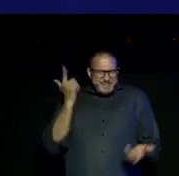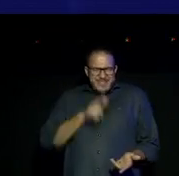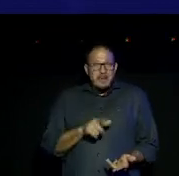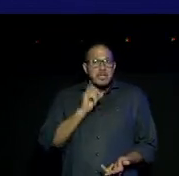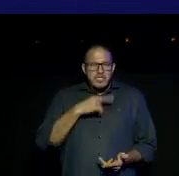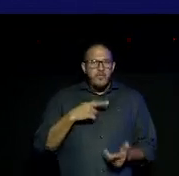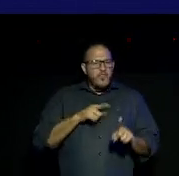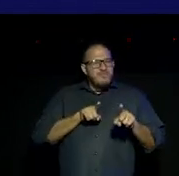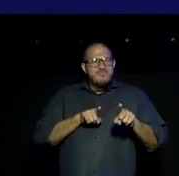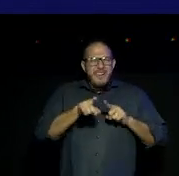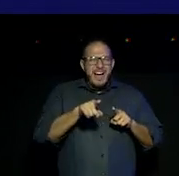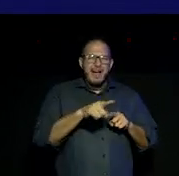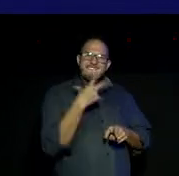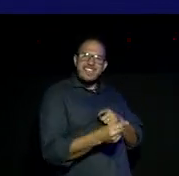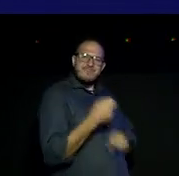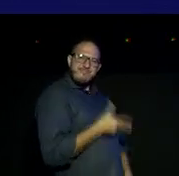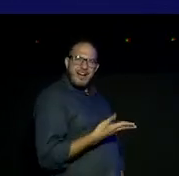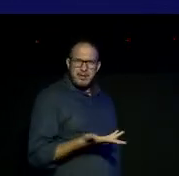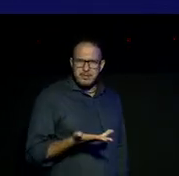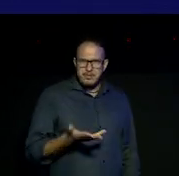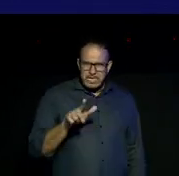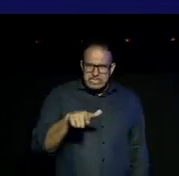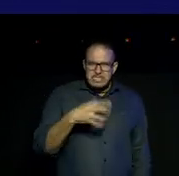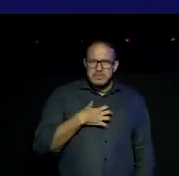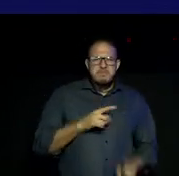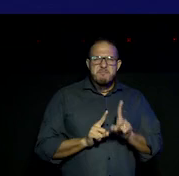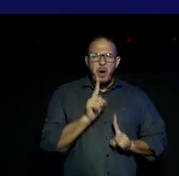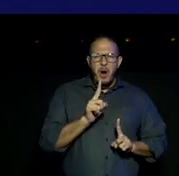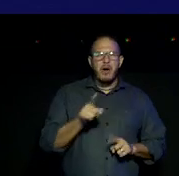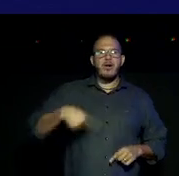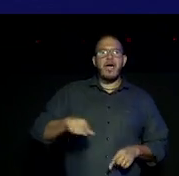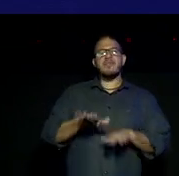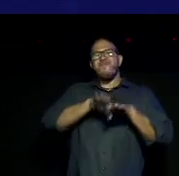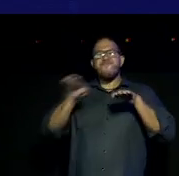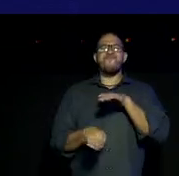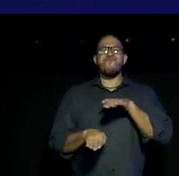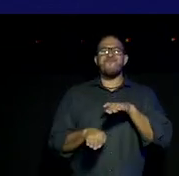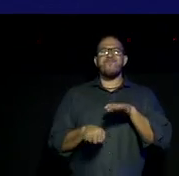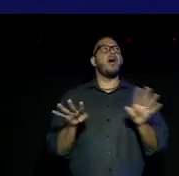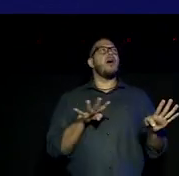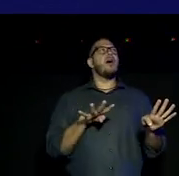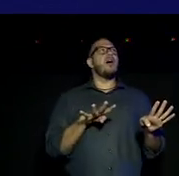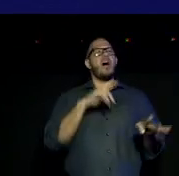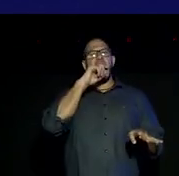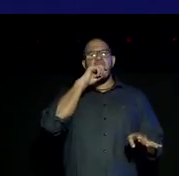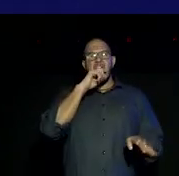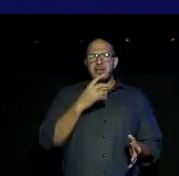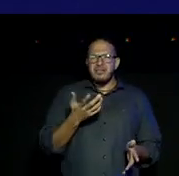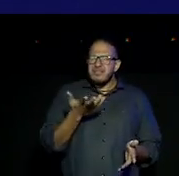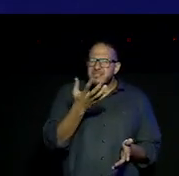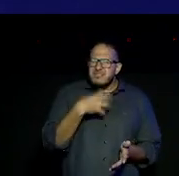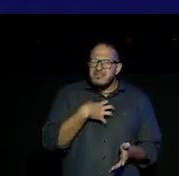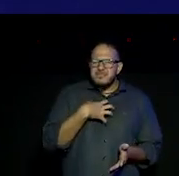a vitória se for construída sobre a derrota dos demais. Não é assim? Destaque-se. O resto fica lá embaixo, babando de inveja. Com